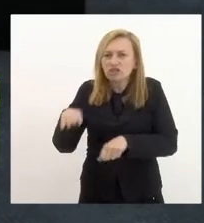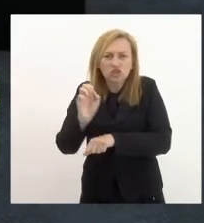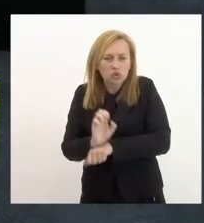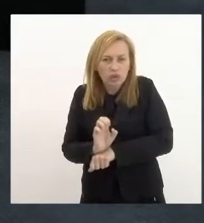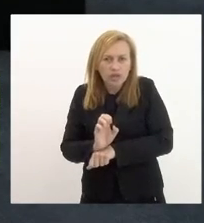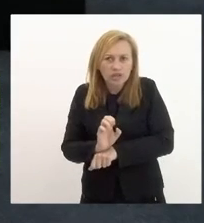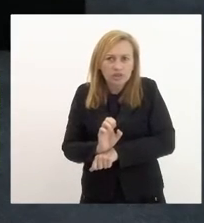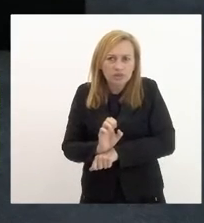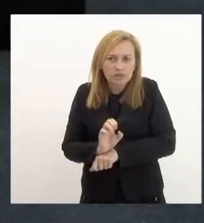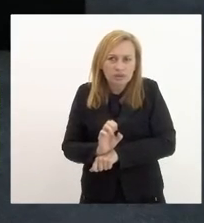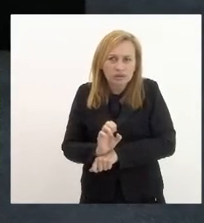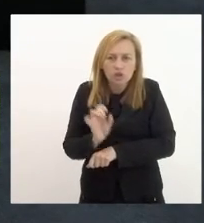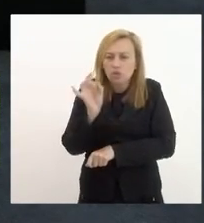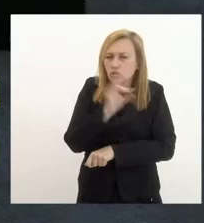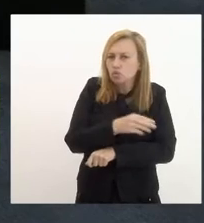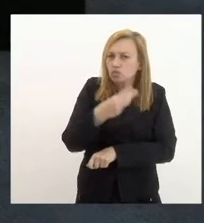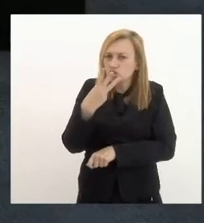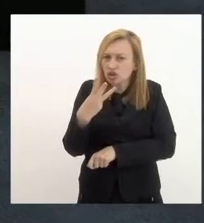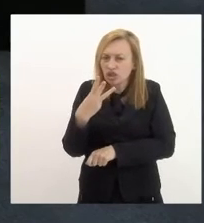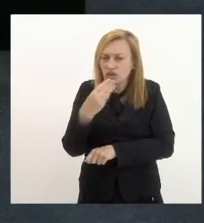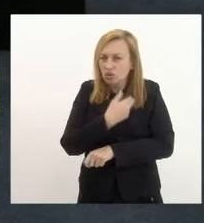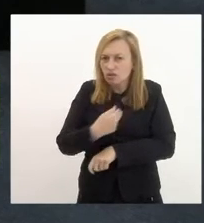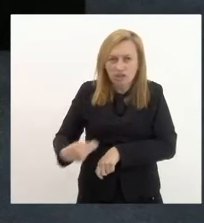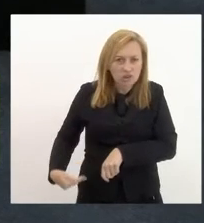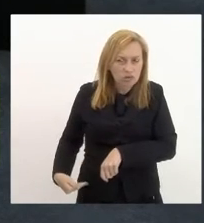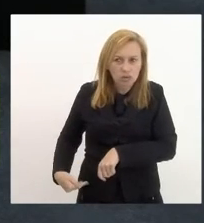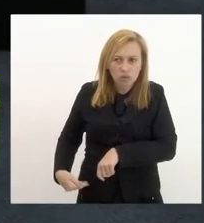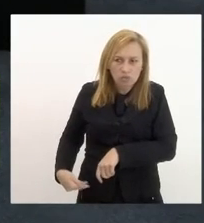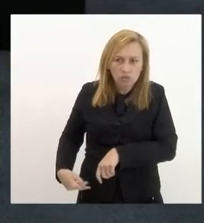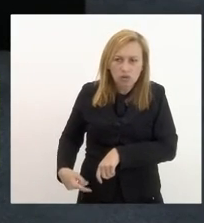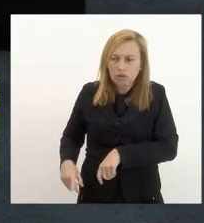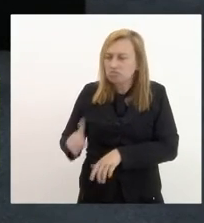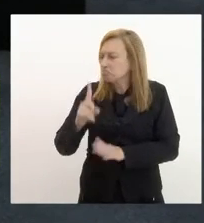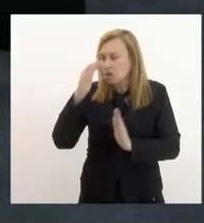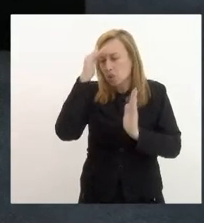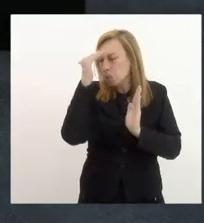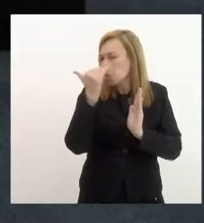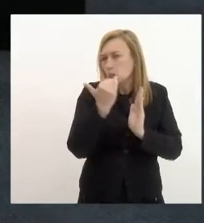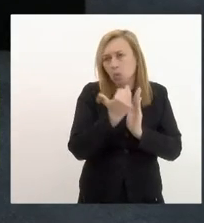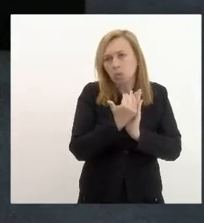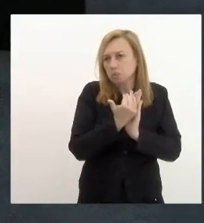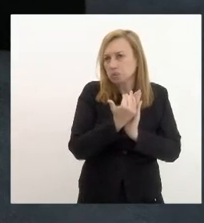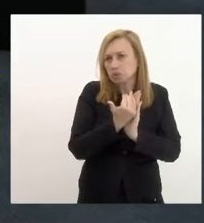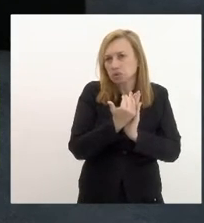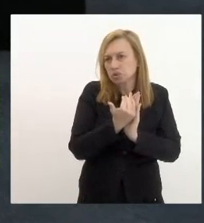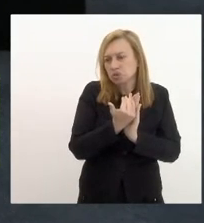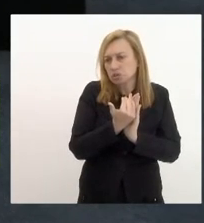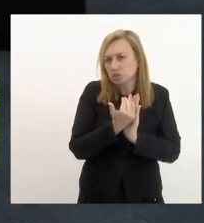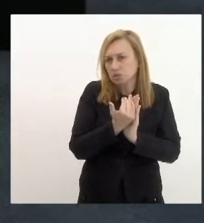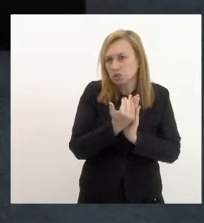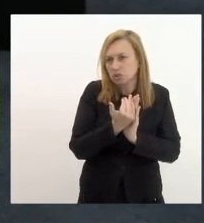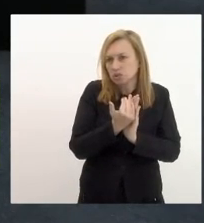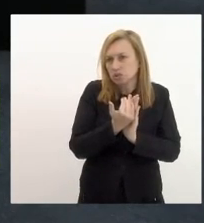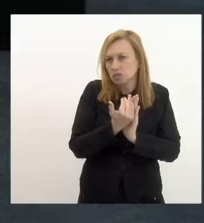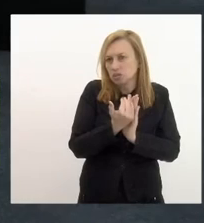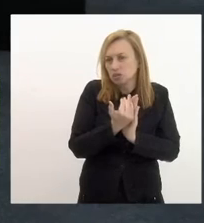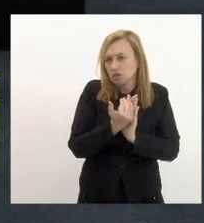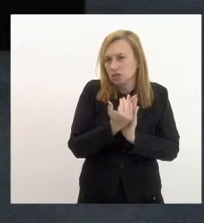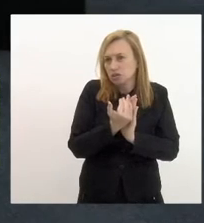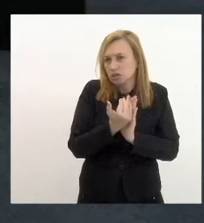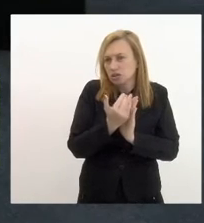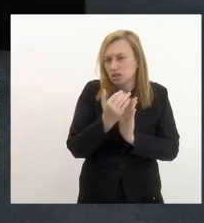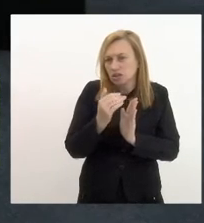estaduais nos últimos três governadores eles não cumprem o prefeito constitucional federal de